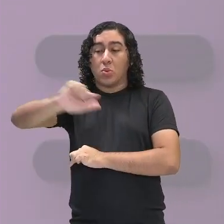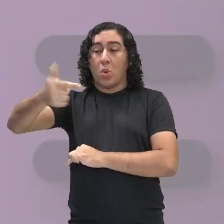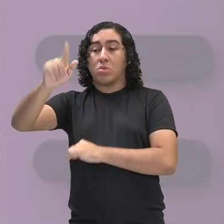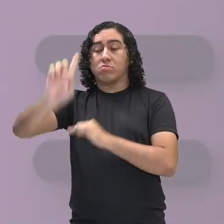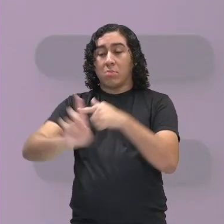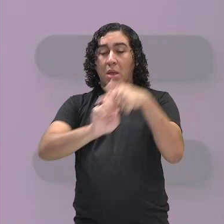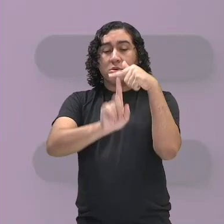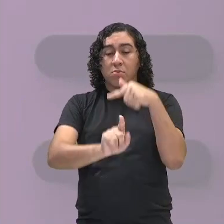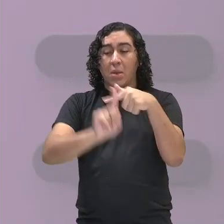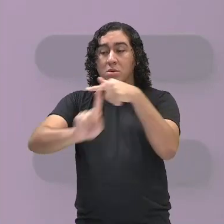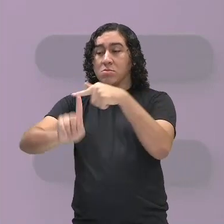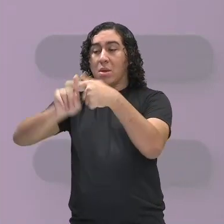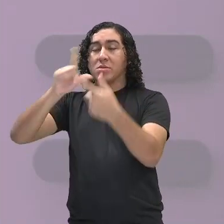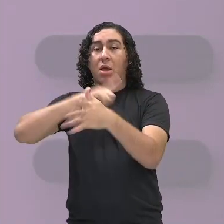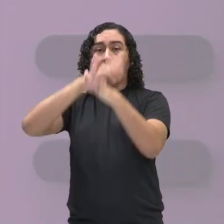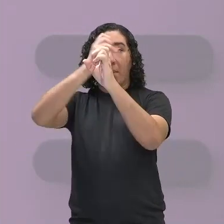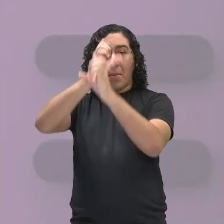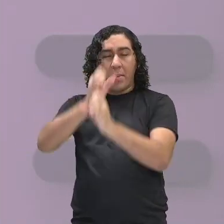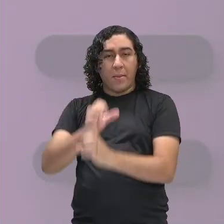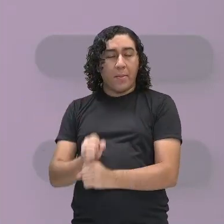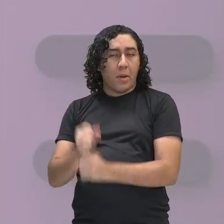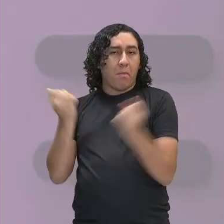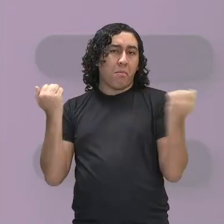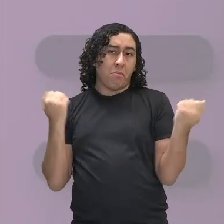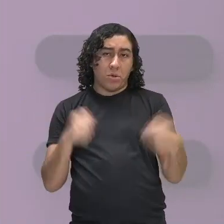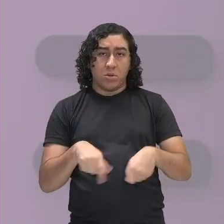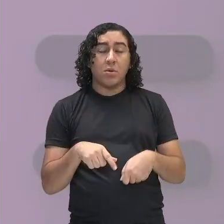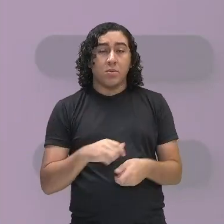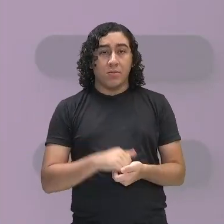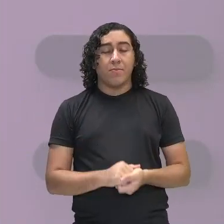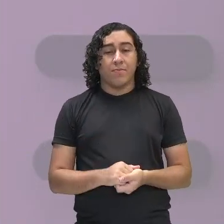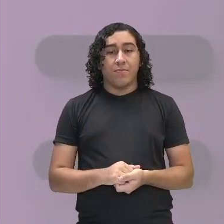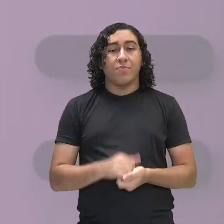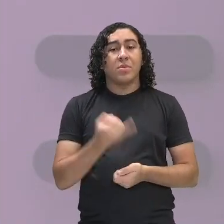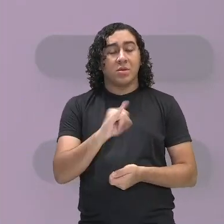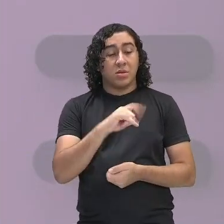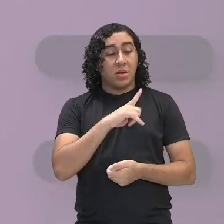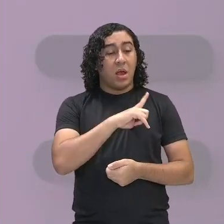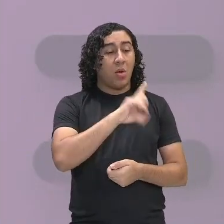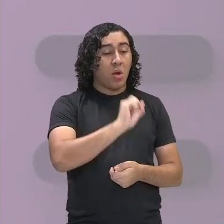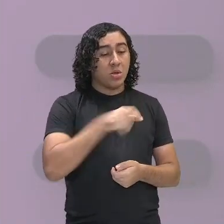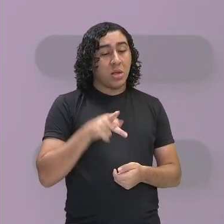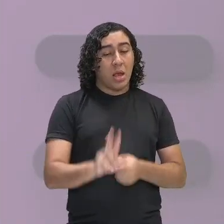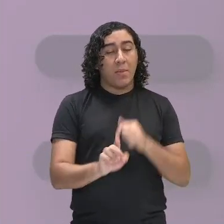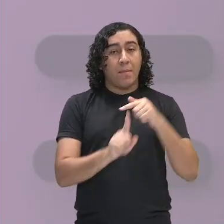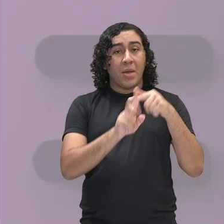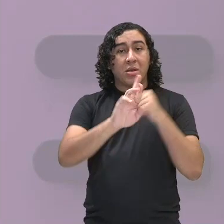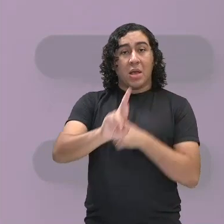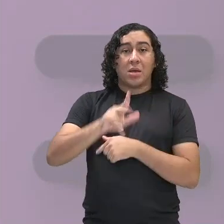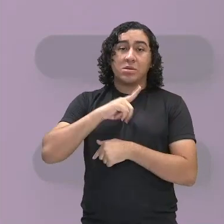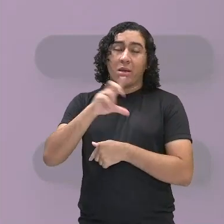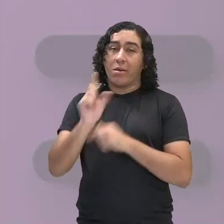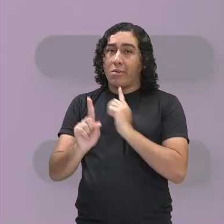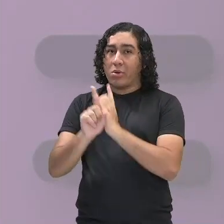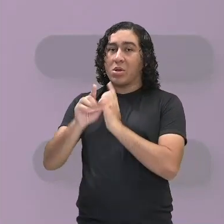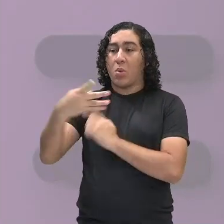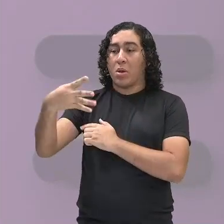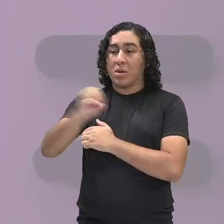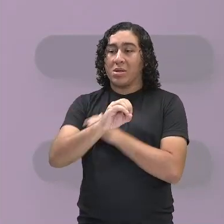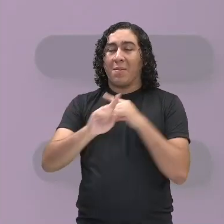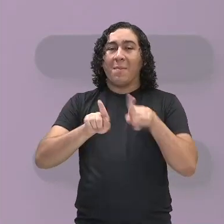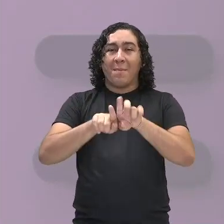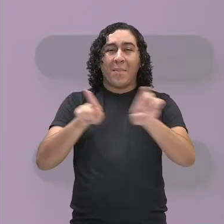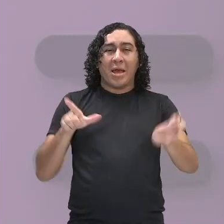fazendo ali as somas sucessivas, né, sempre somando o termo com a razão, chegaria no valor de 40. Mas